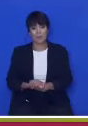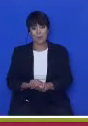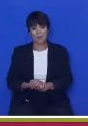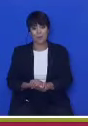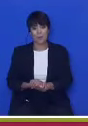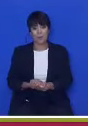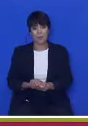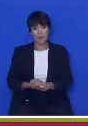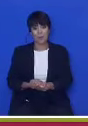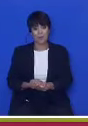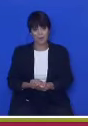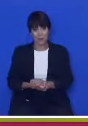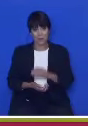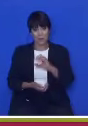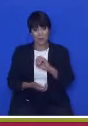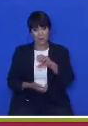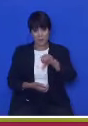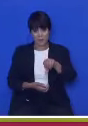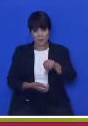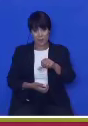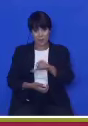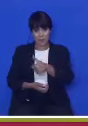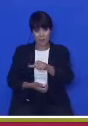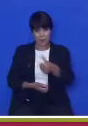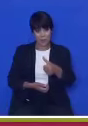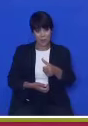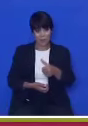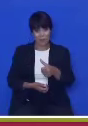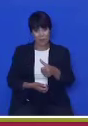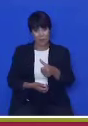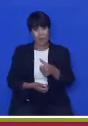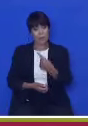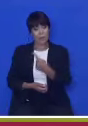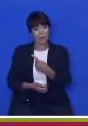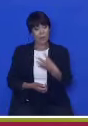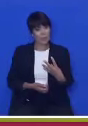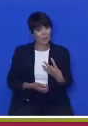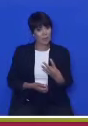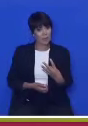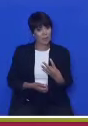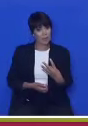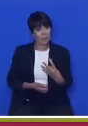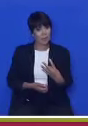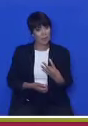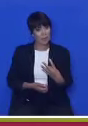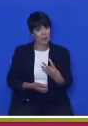2145. Confira comigo, 09, 11, 14,